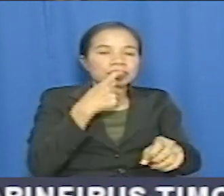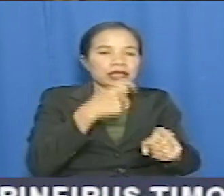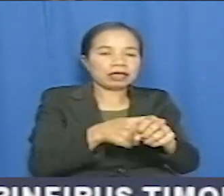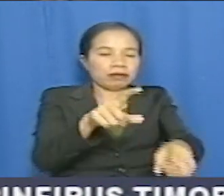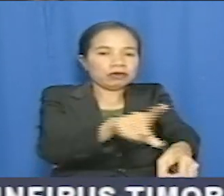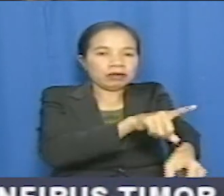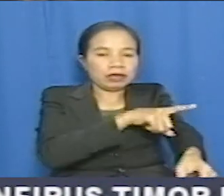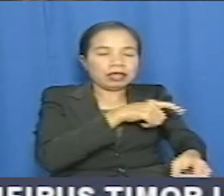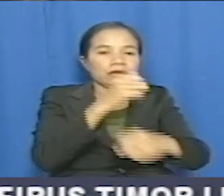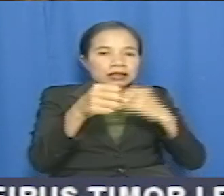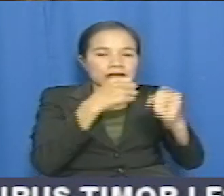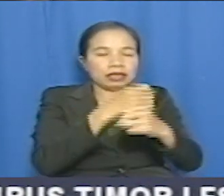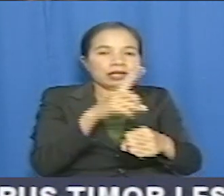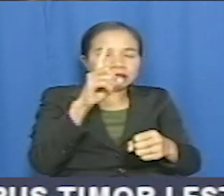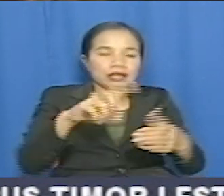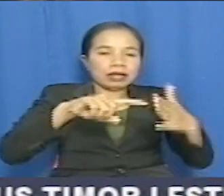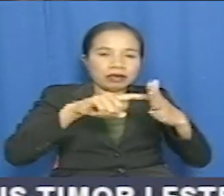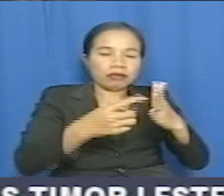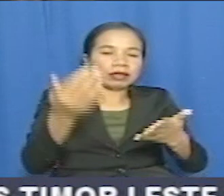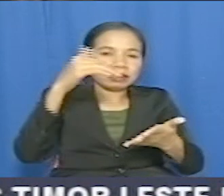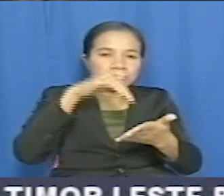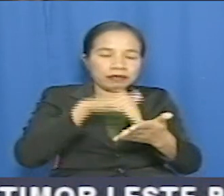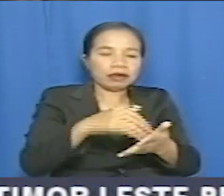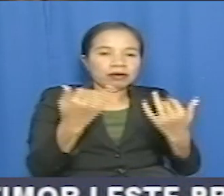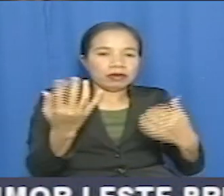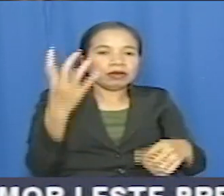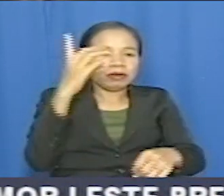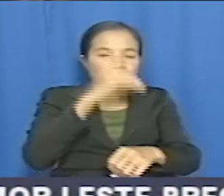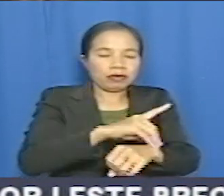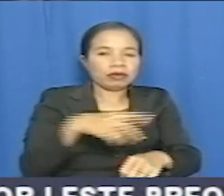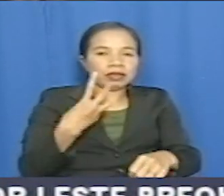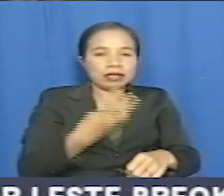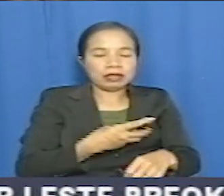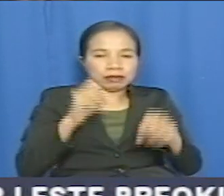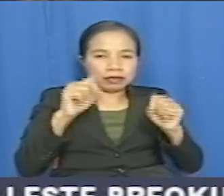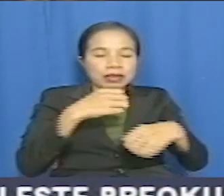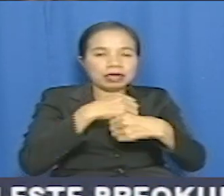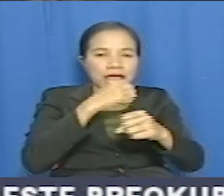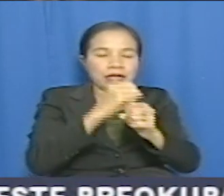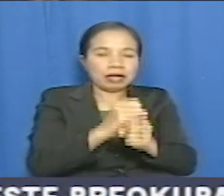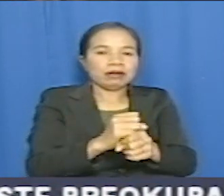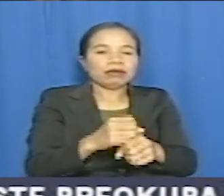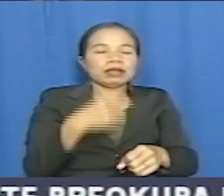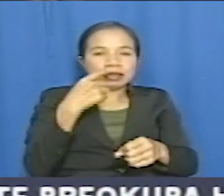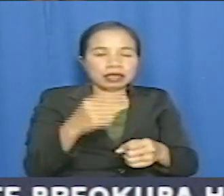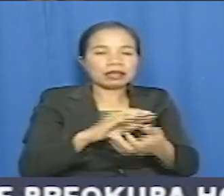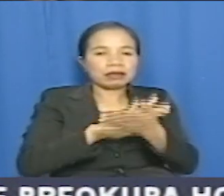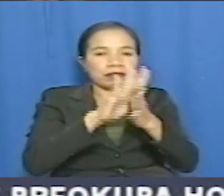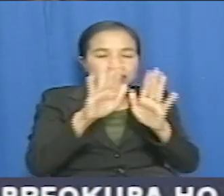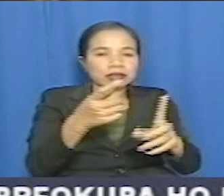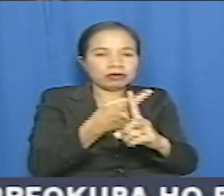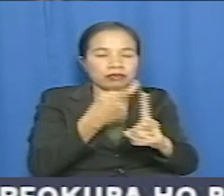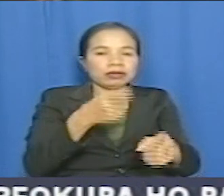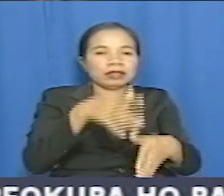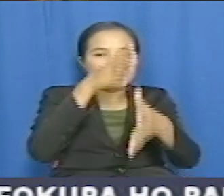naro, tinanida e tabu pela fale, to em loro ni tabele realiza. Significa katak bensang husi be ala sira husi lulik